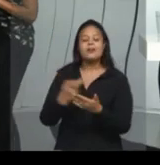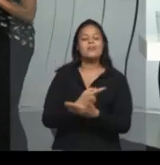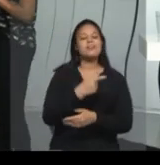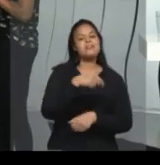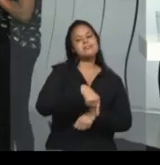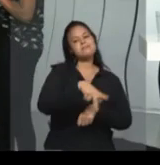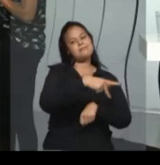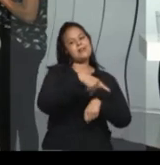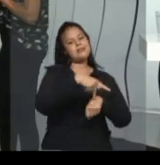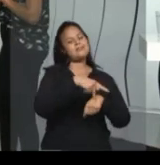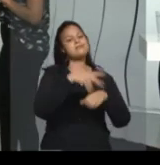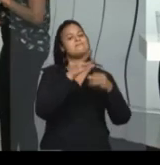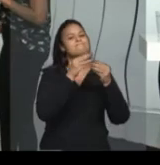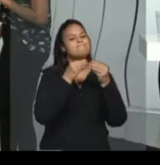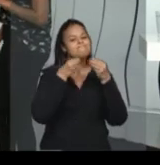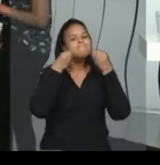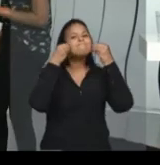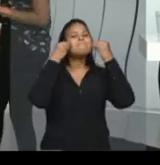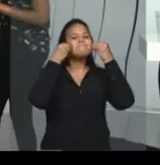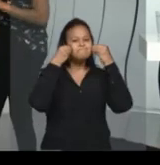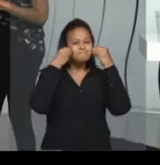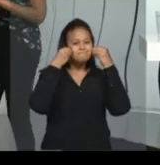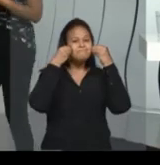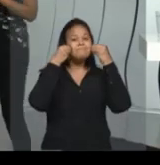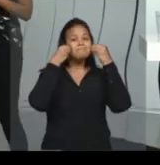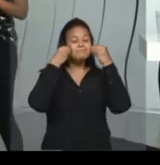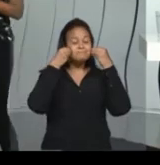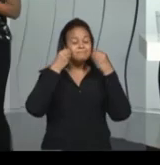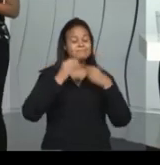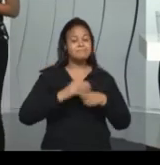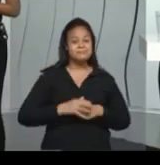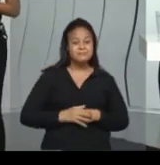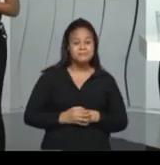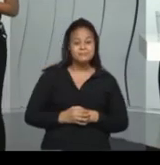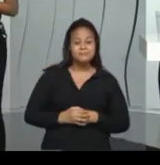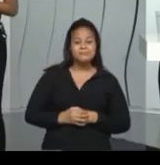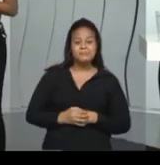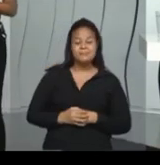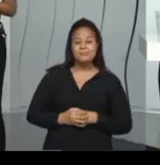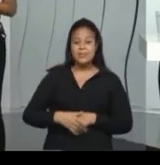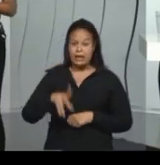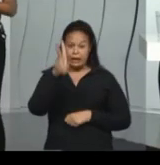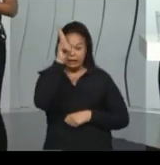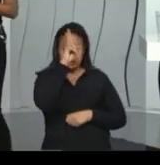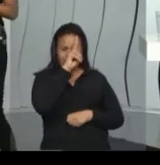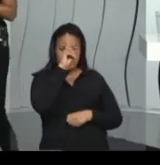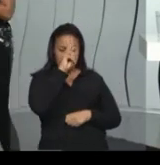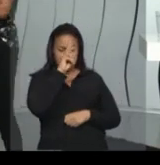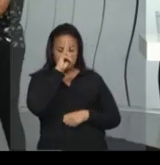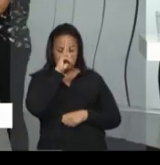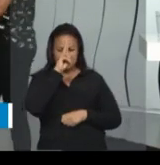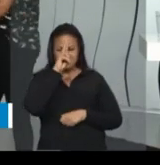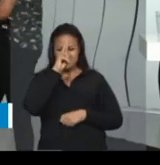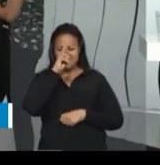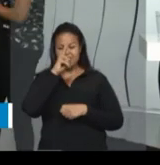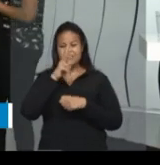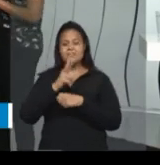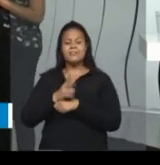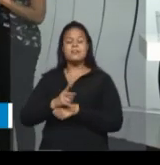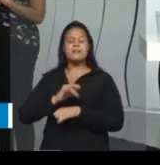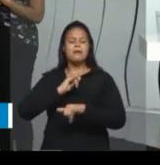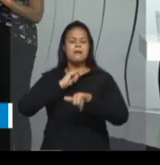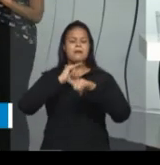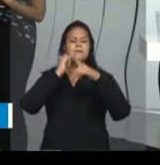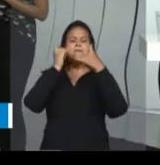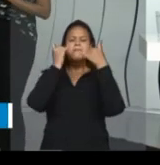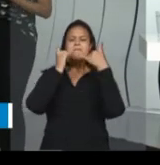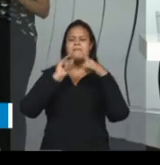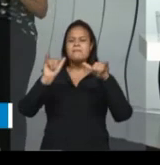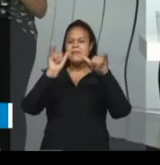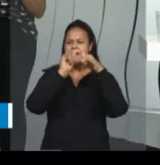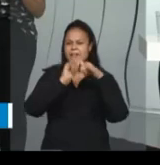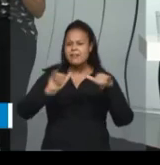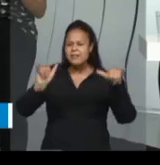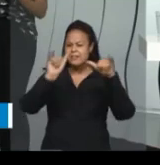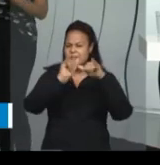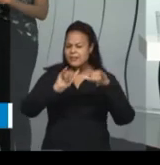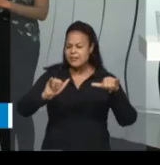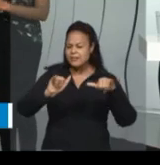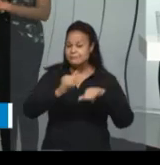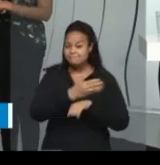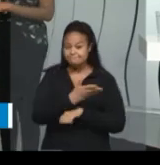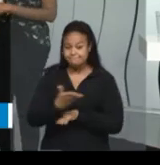lá. Olha, como eu havia mencionado a vocês, o relato pessoal é